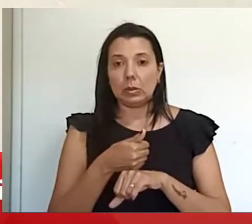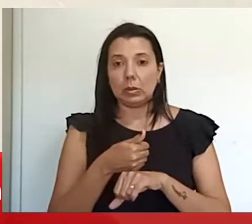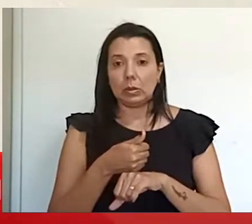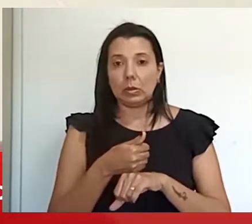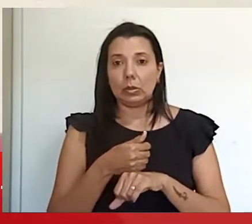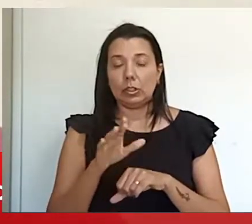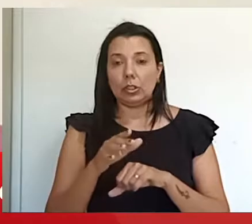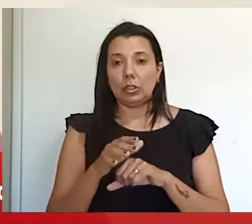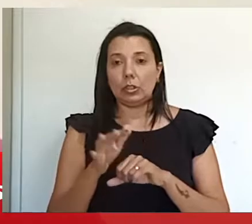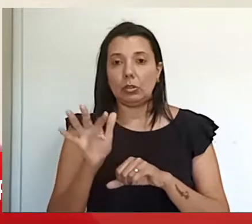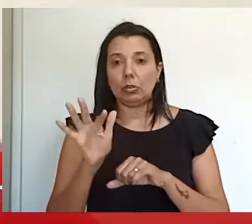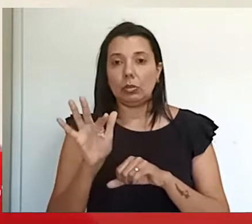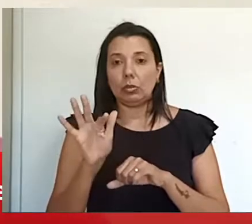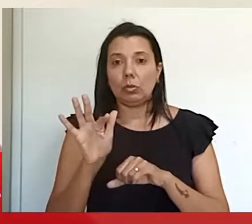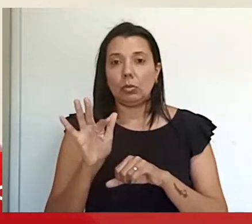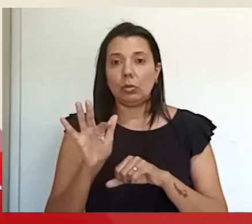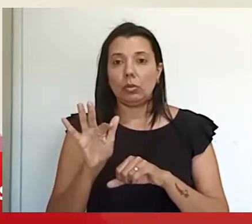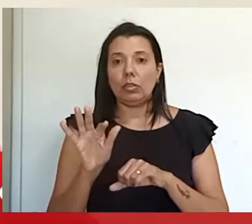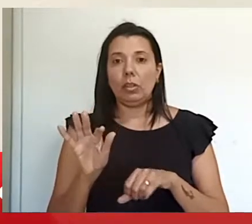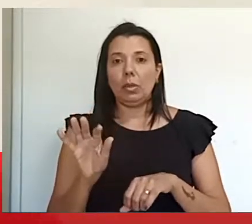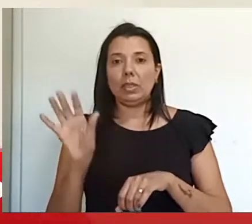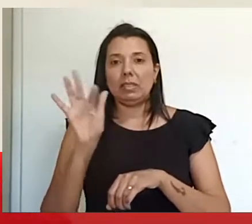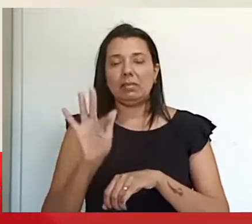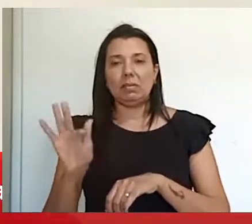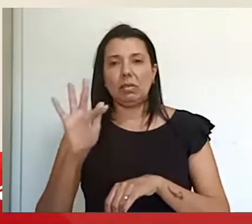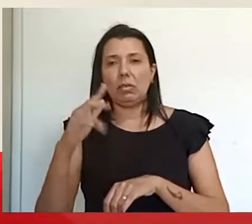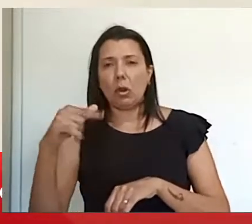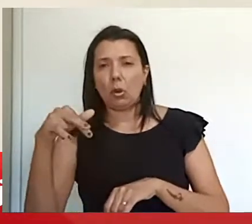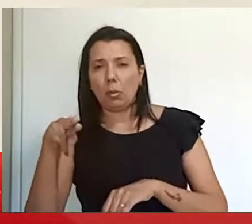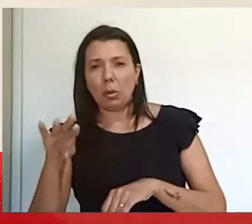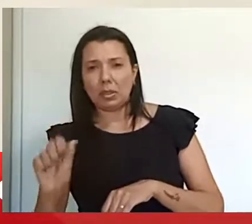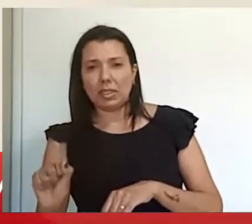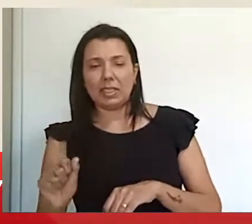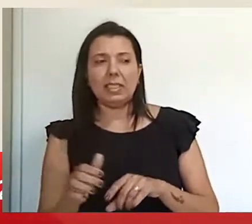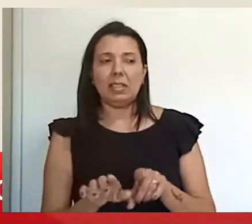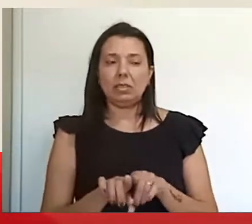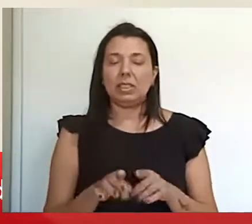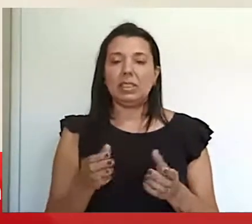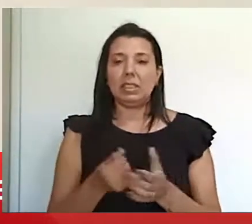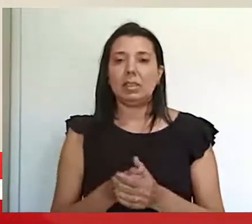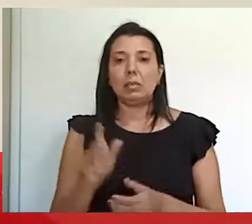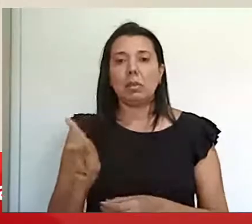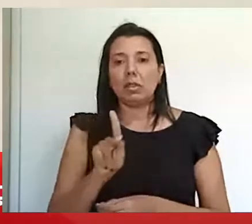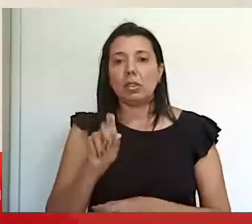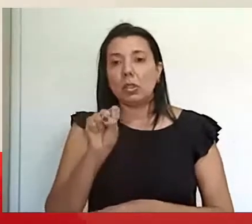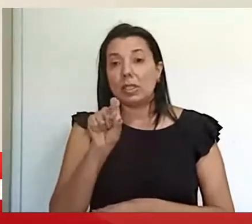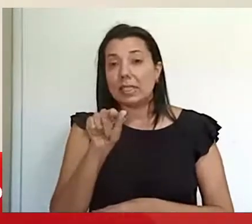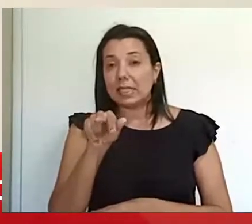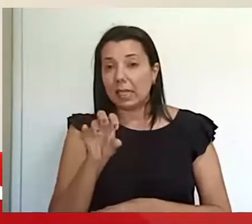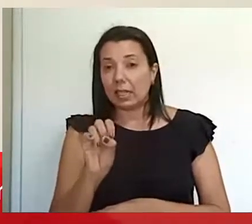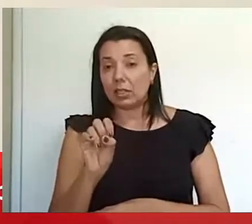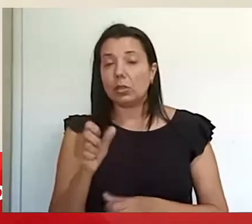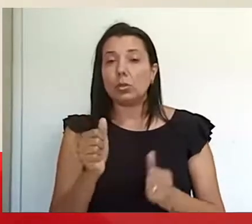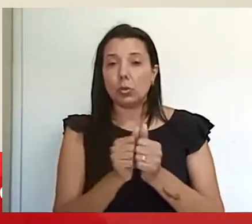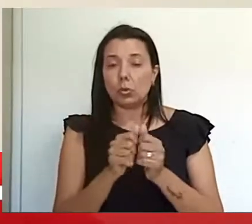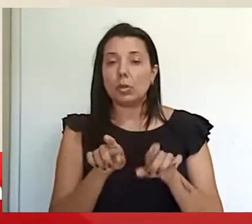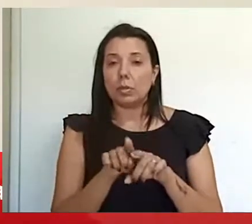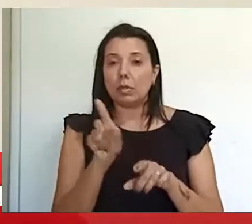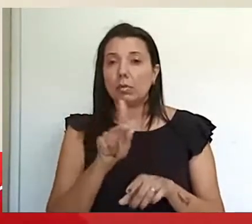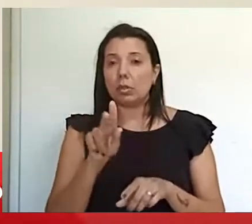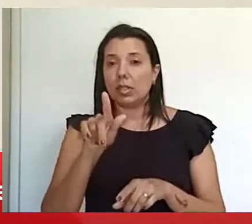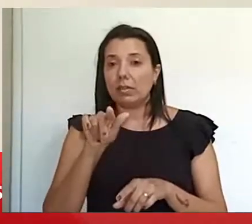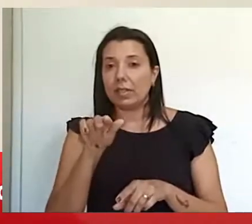Doce. E eu estava ouvindo atentamente o professor Sérgio, como a professora Zanetti, né,